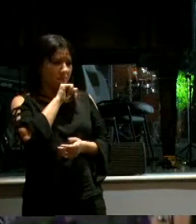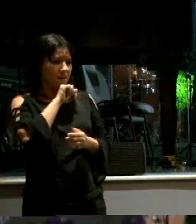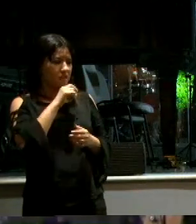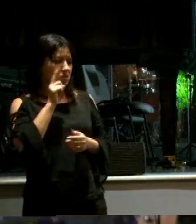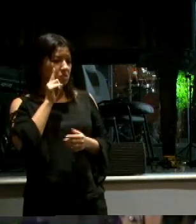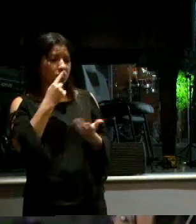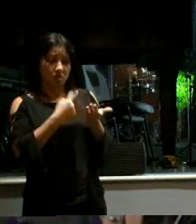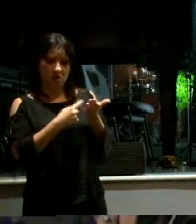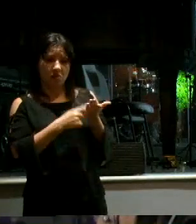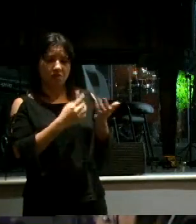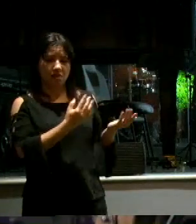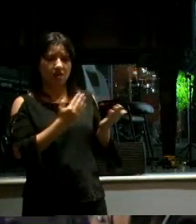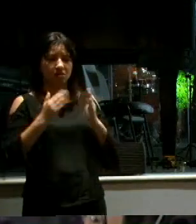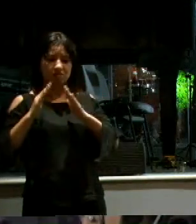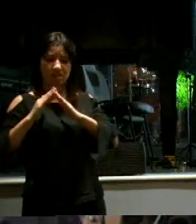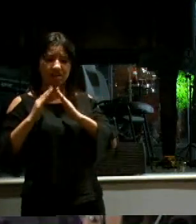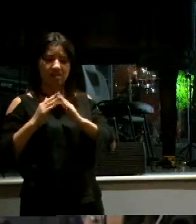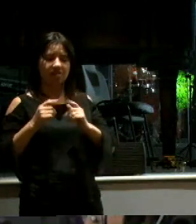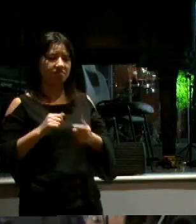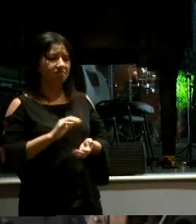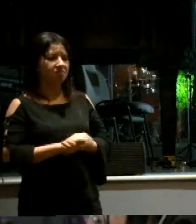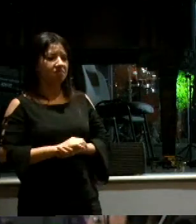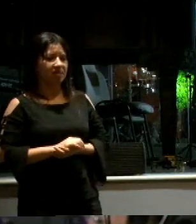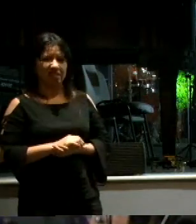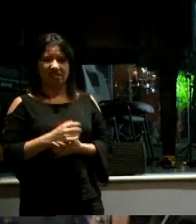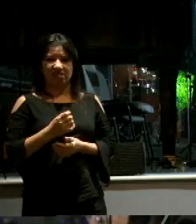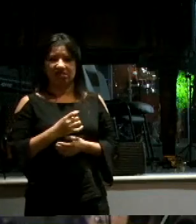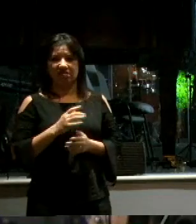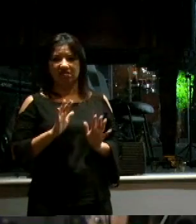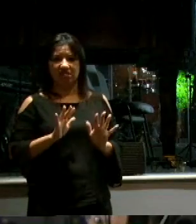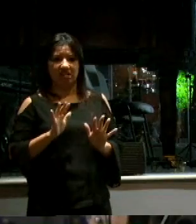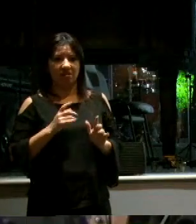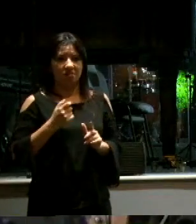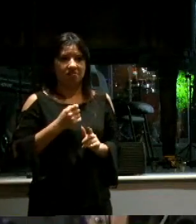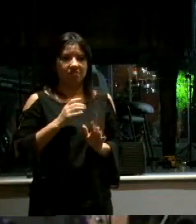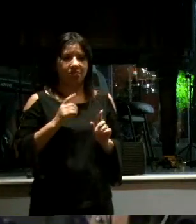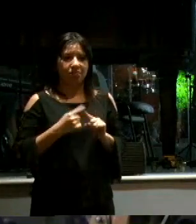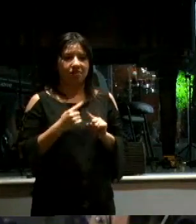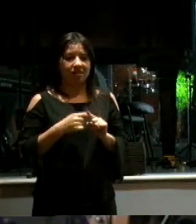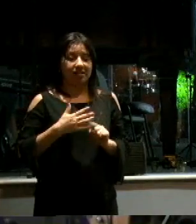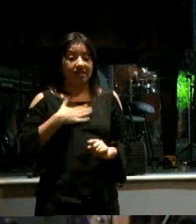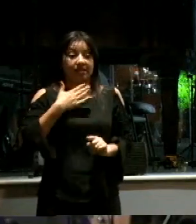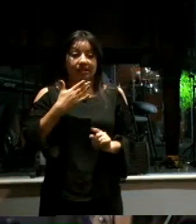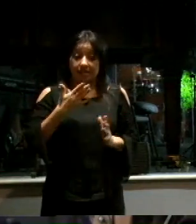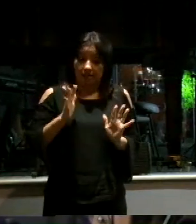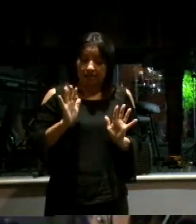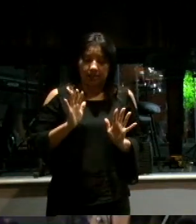para me contar? Eu falei: pai, tem uma notícia ruim e uma boa.